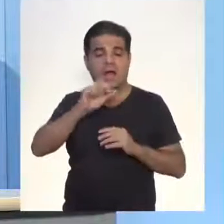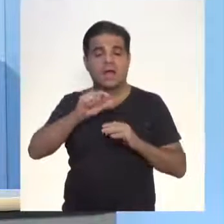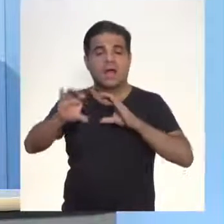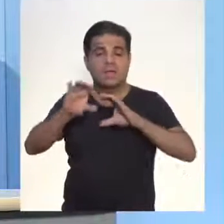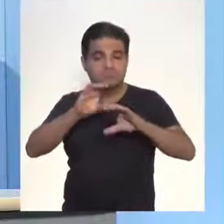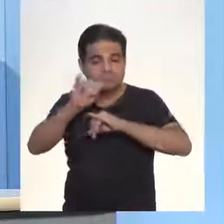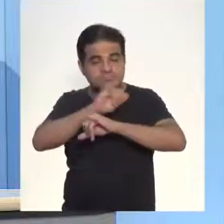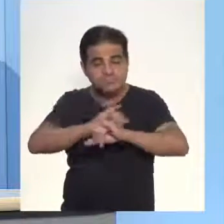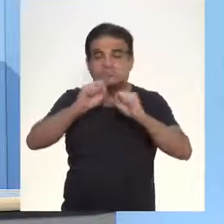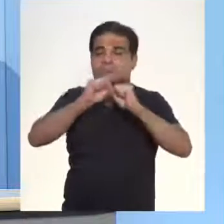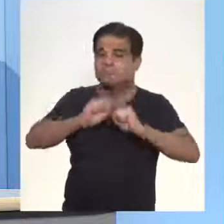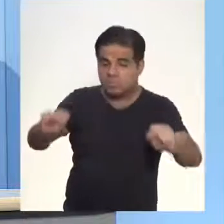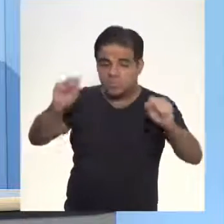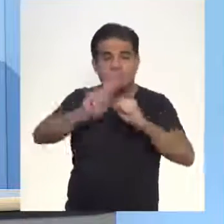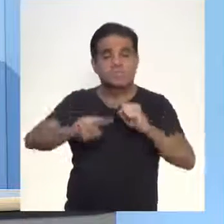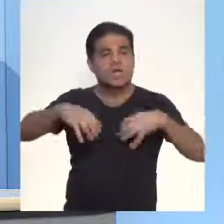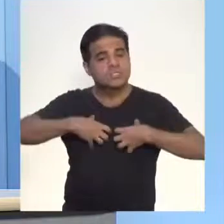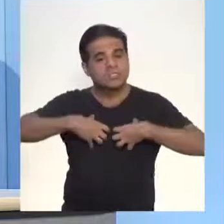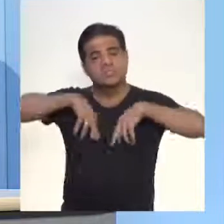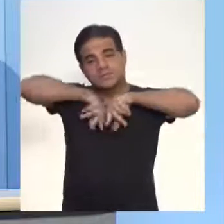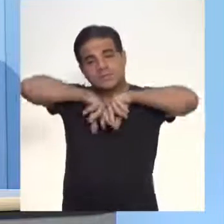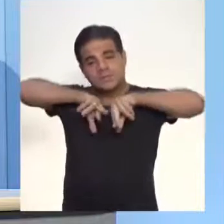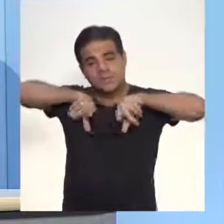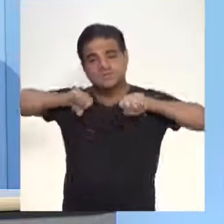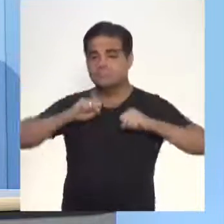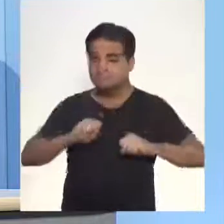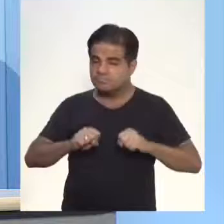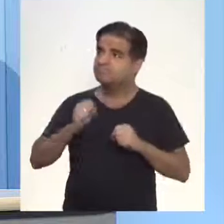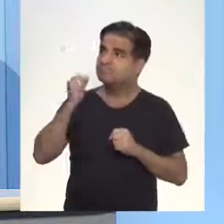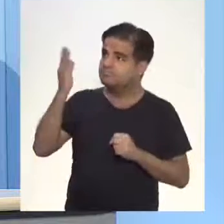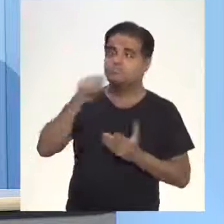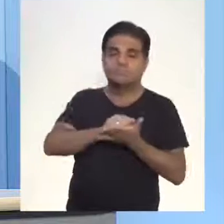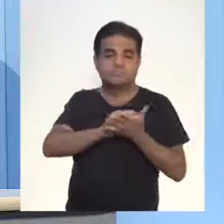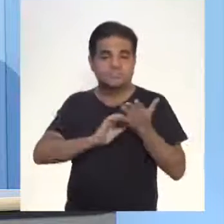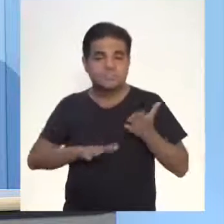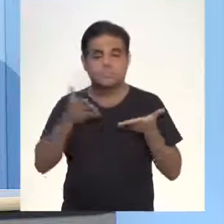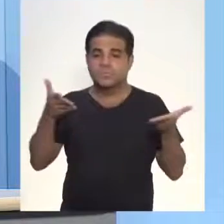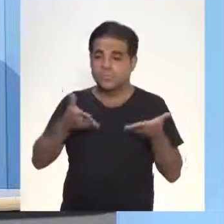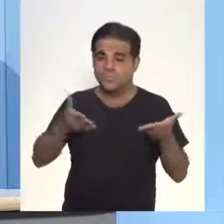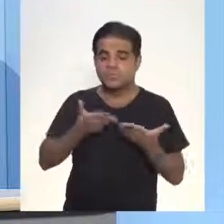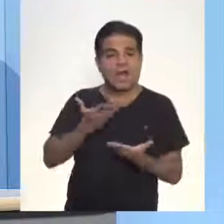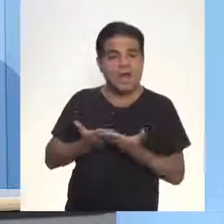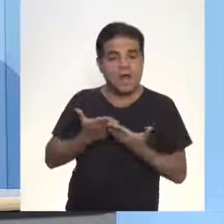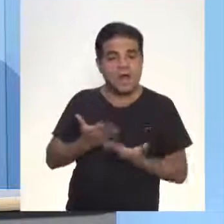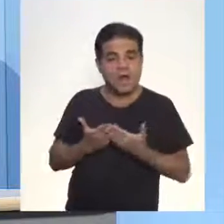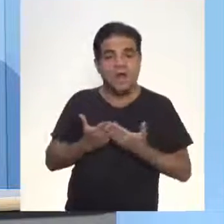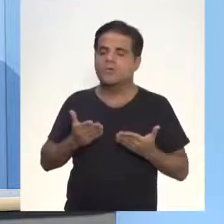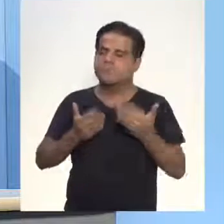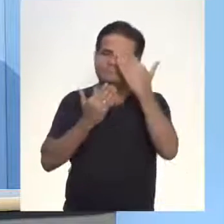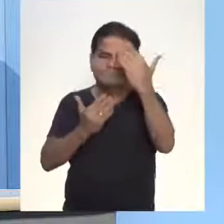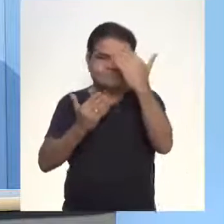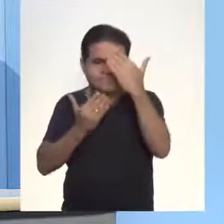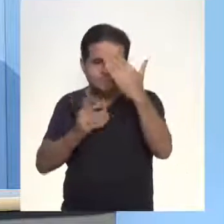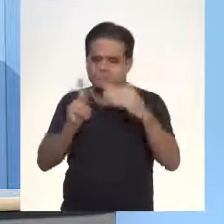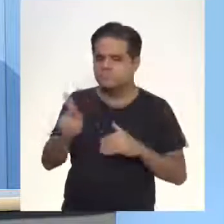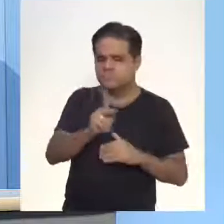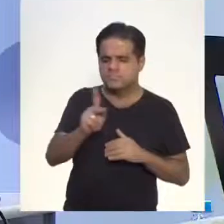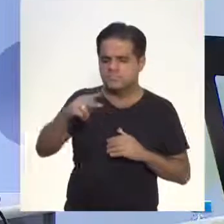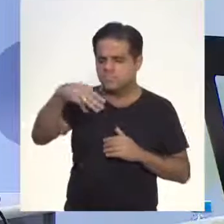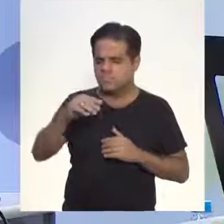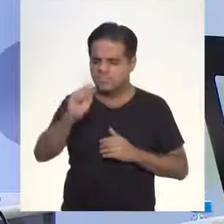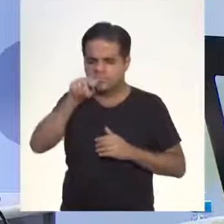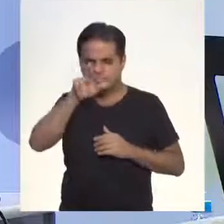comunicação, ela pode ser usada de diferentes maneiras. Então, foi essa atividade de hoje, a aula de hoje. Obrigada, professor Mauro.